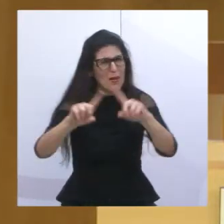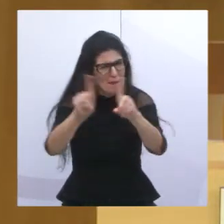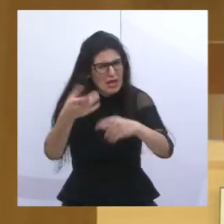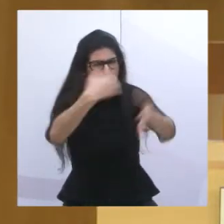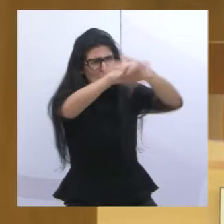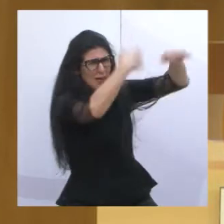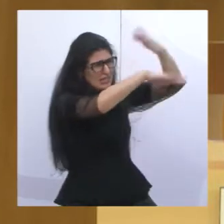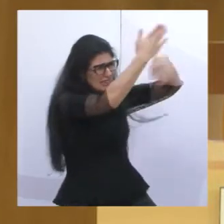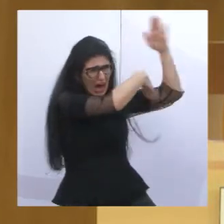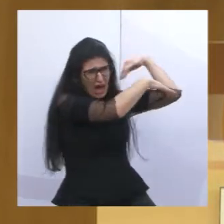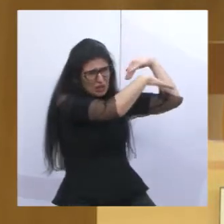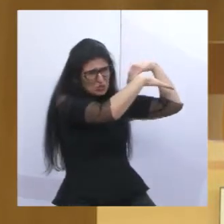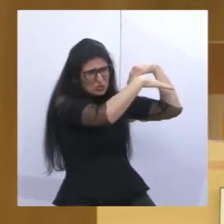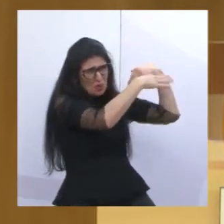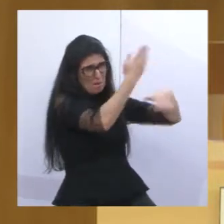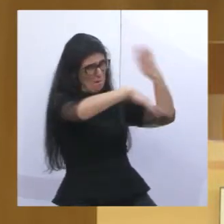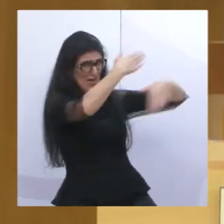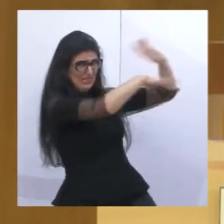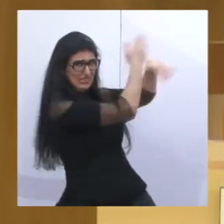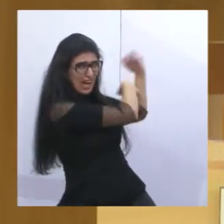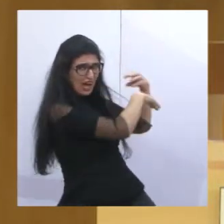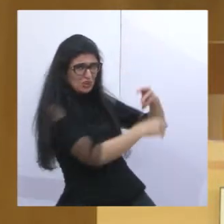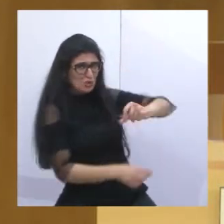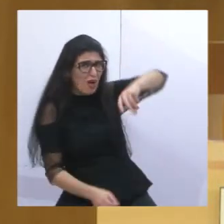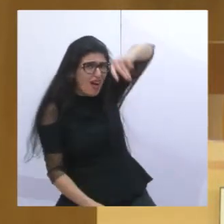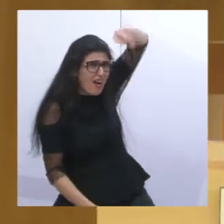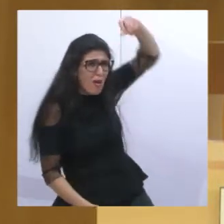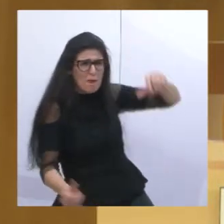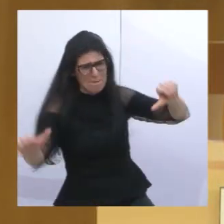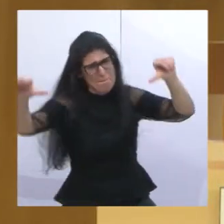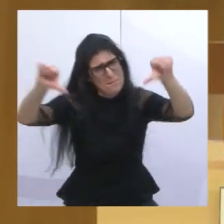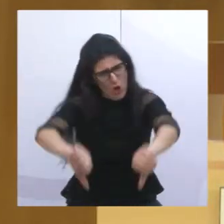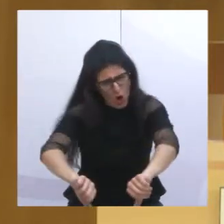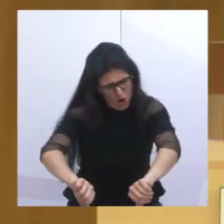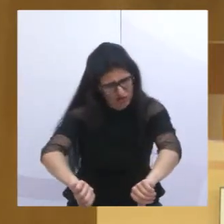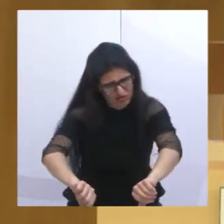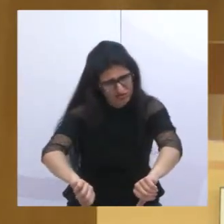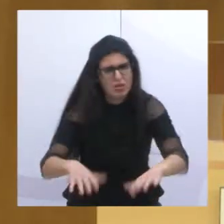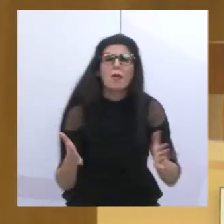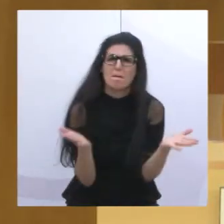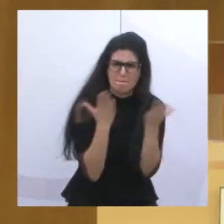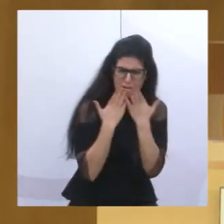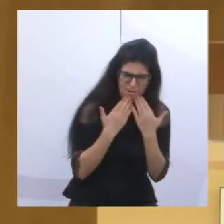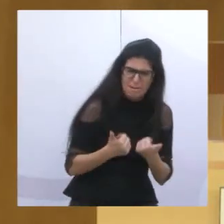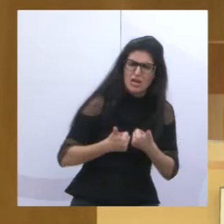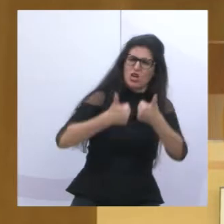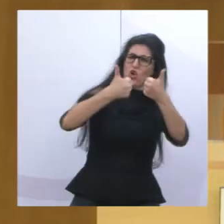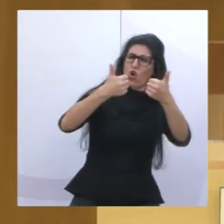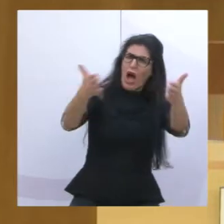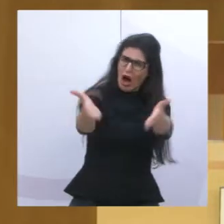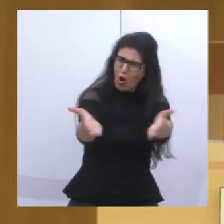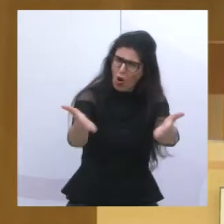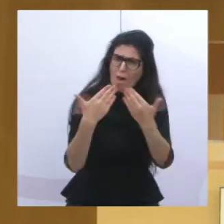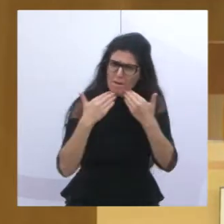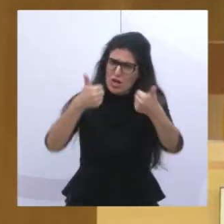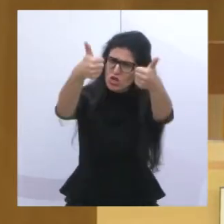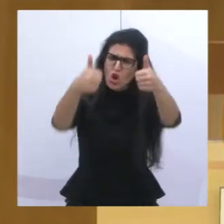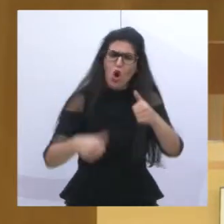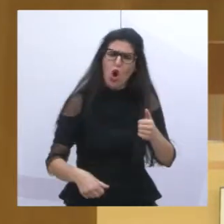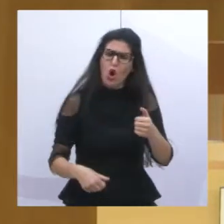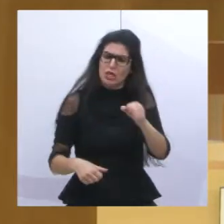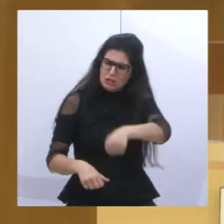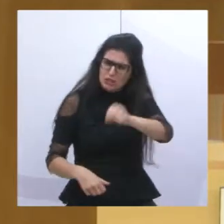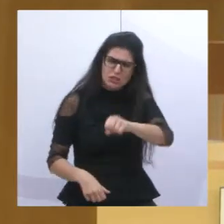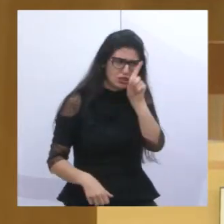nobre Paulinho dos condutores, autor do projeto, falou que como é que a gente volta atrás? A gente vota um projeto e depois volta atrás. Ele mesmo falou que o